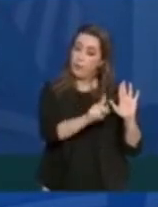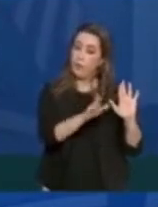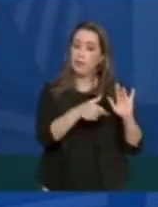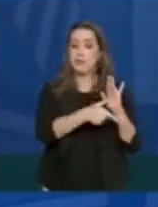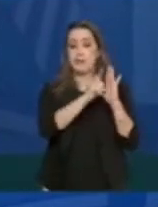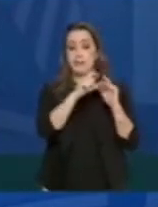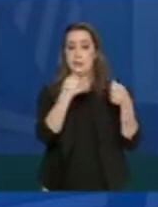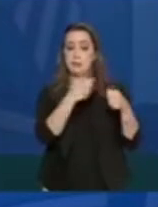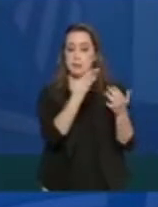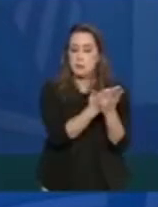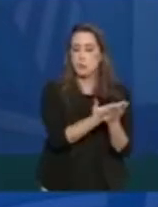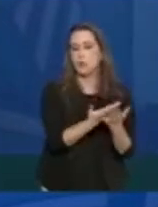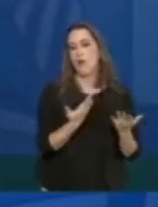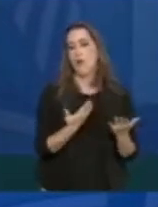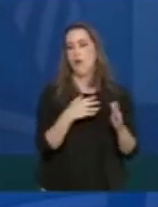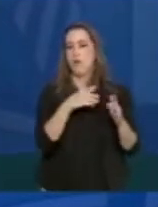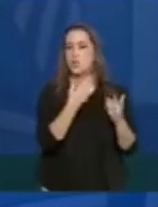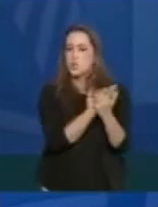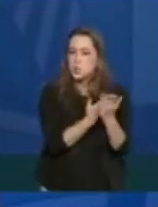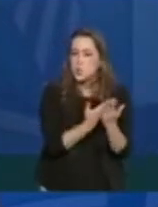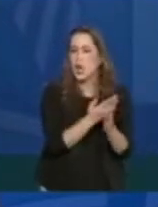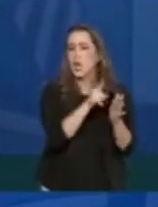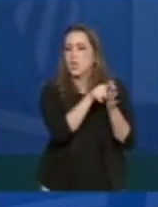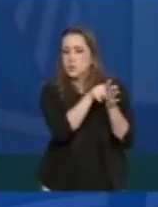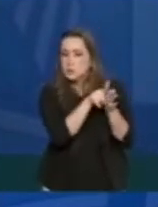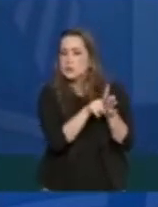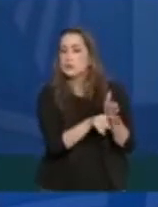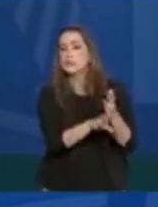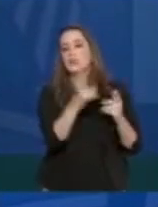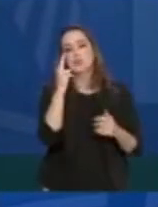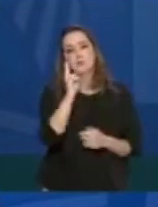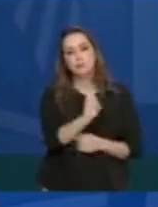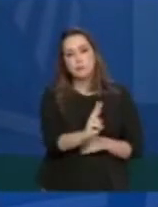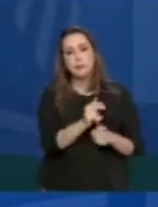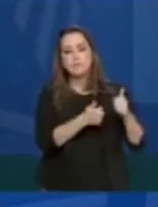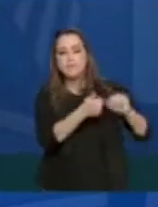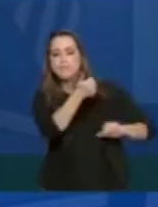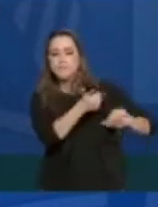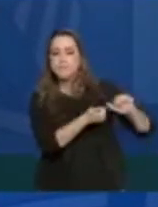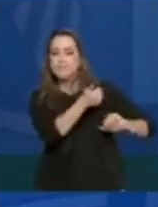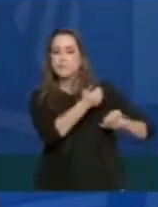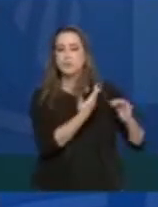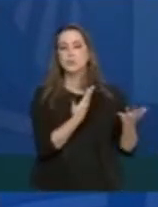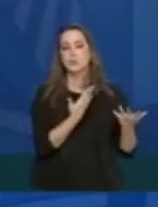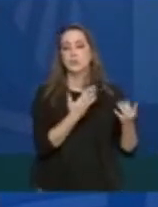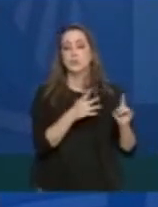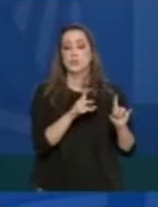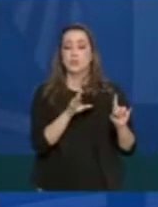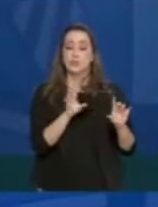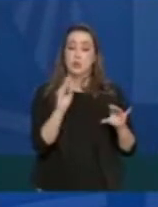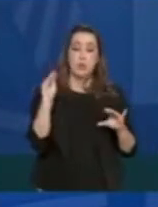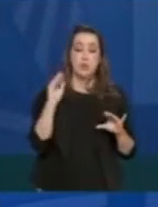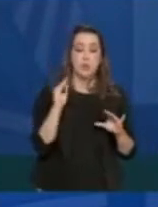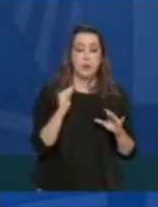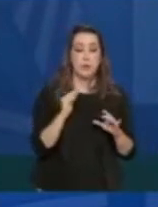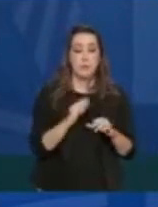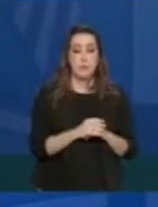é fazer uma análise e um diagnóstico à luz